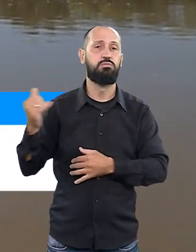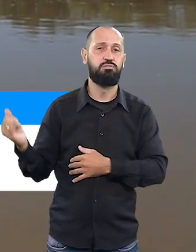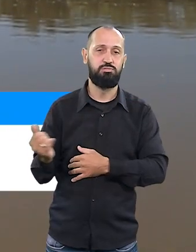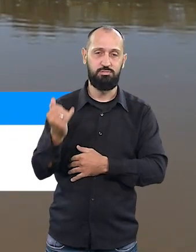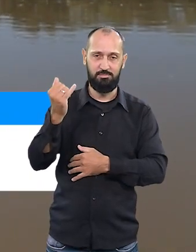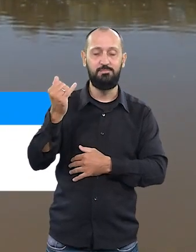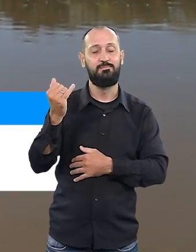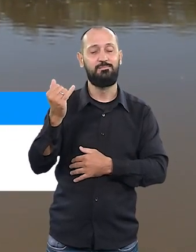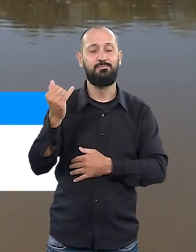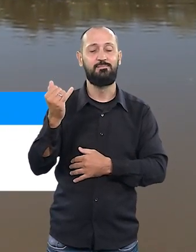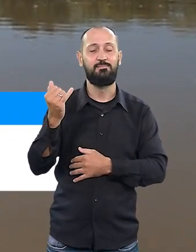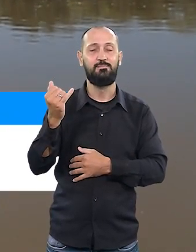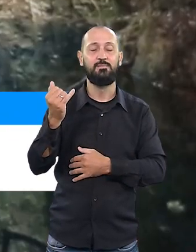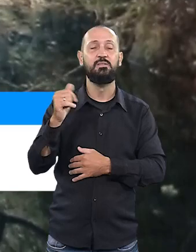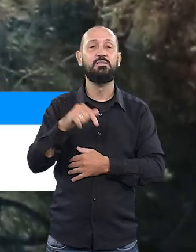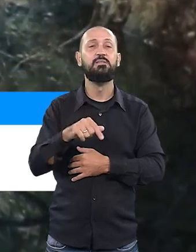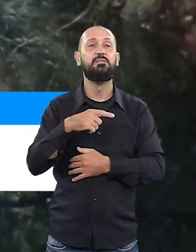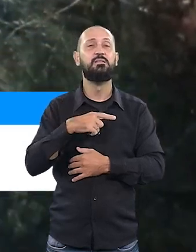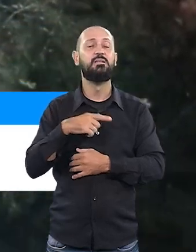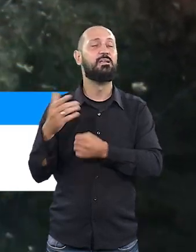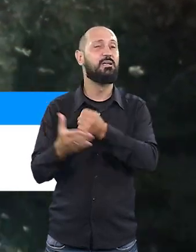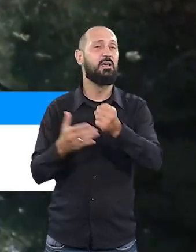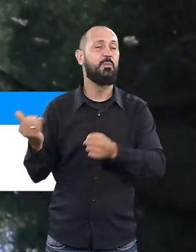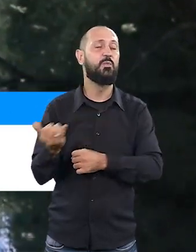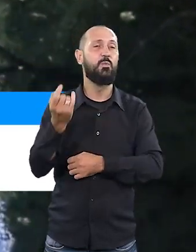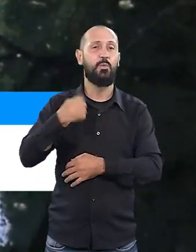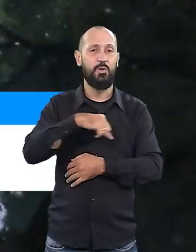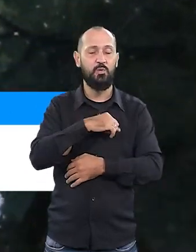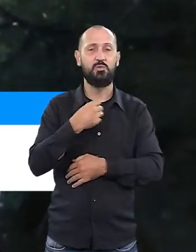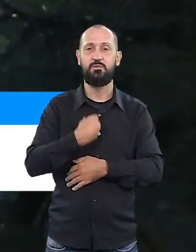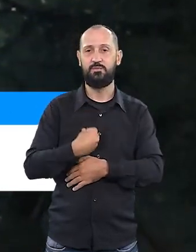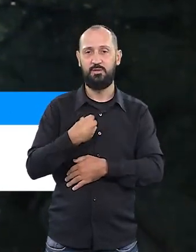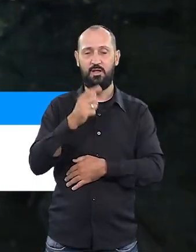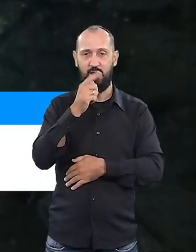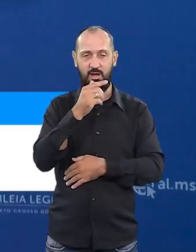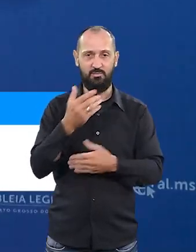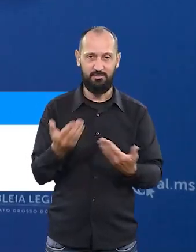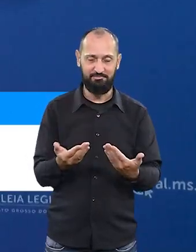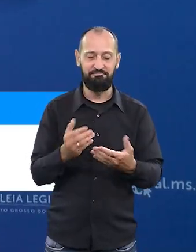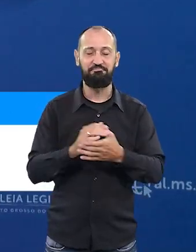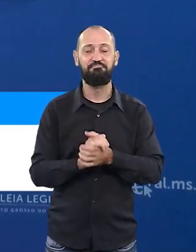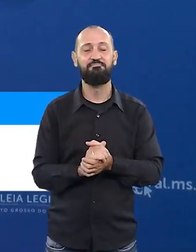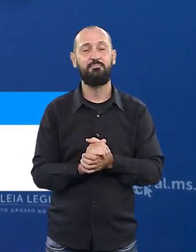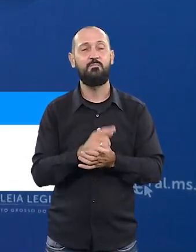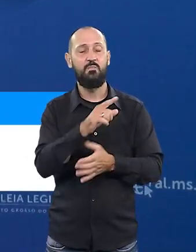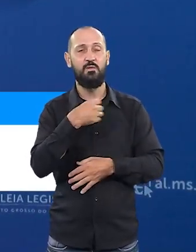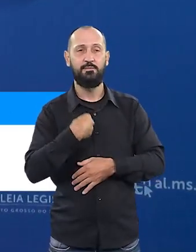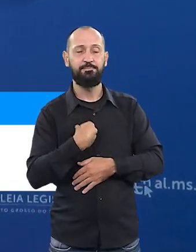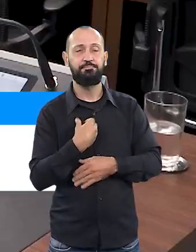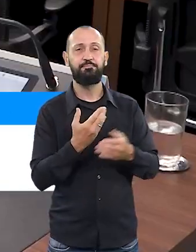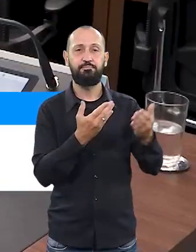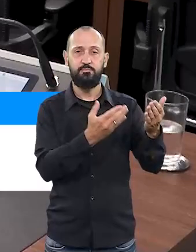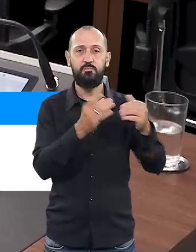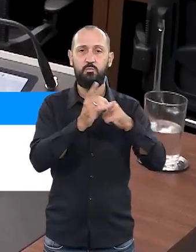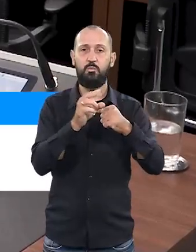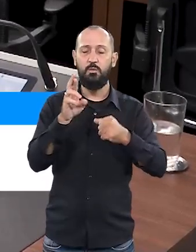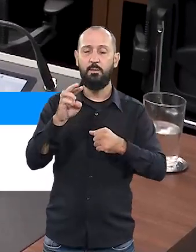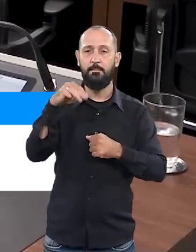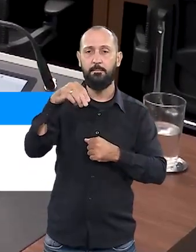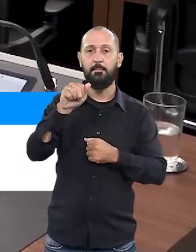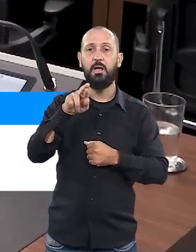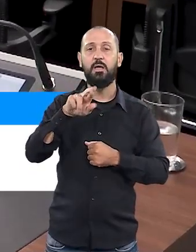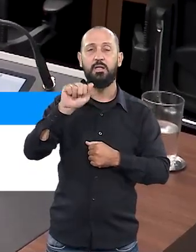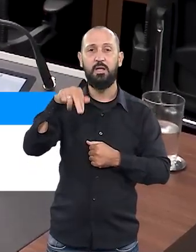relevantes sobre esse bem fundamental para nossa vida que é a água E hoje foi a participação da D